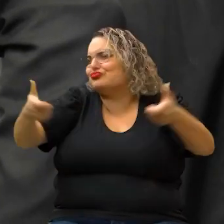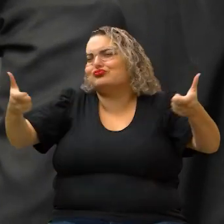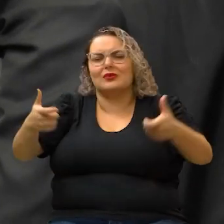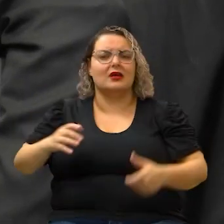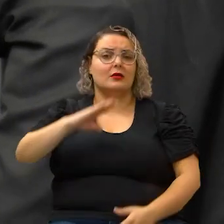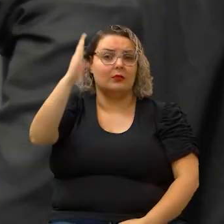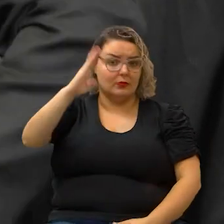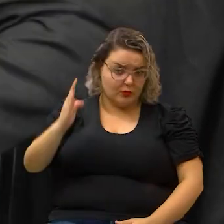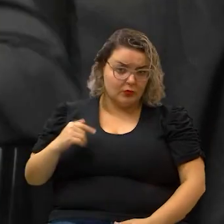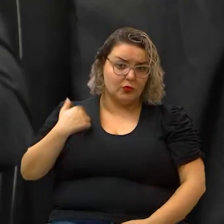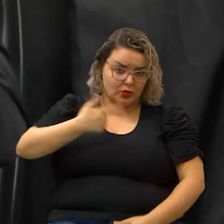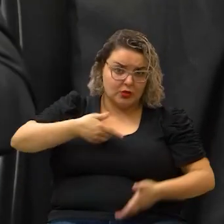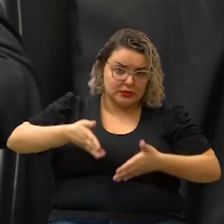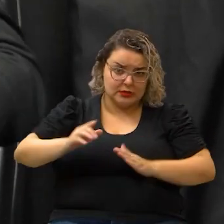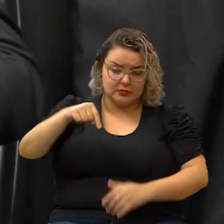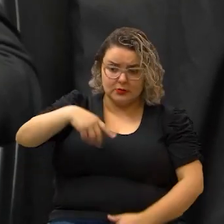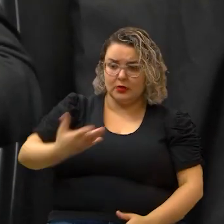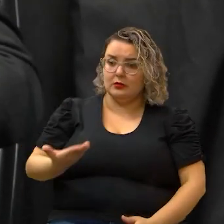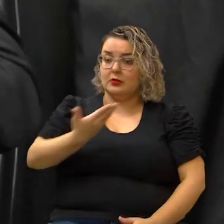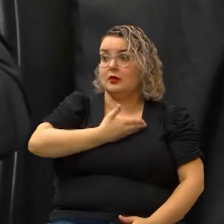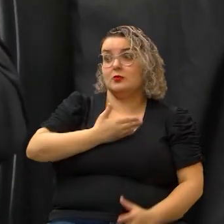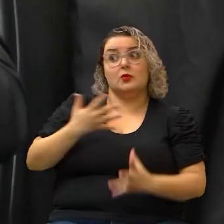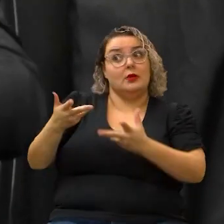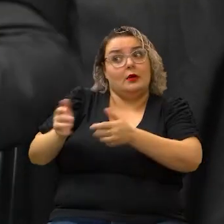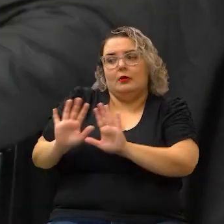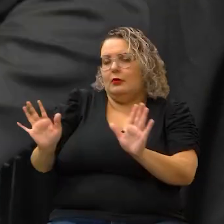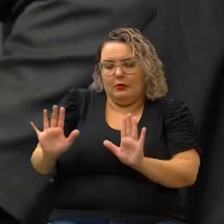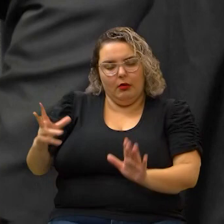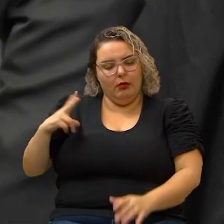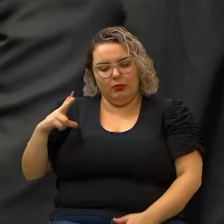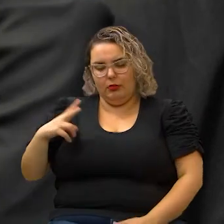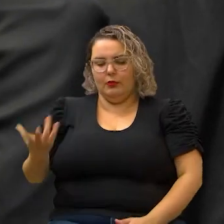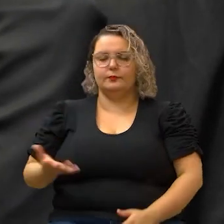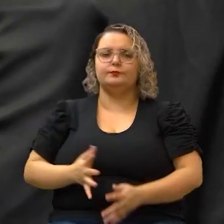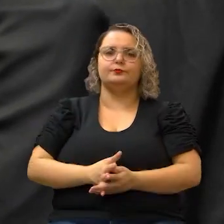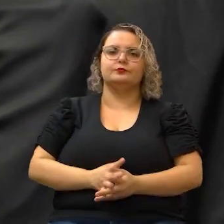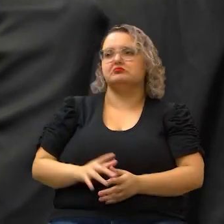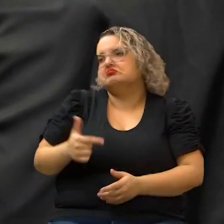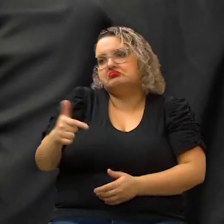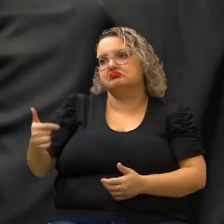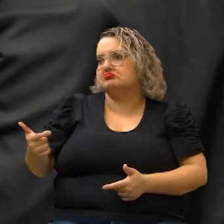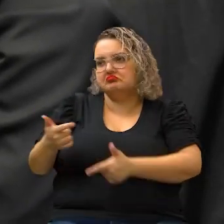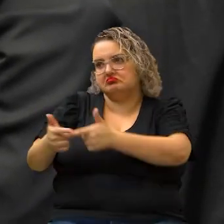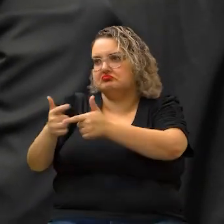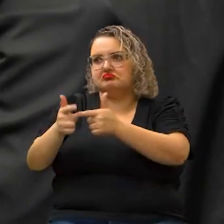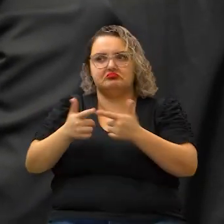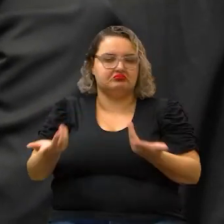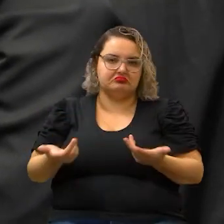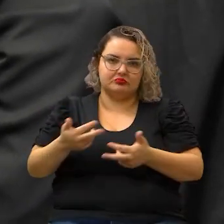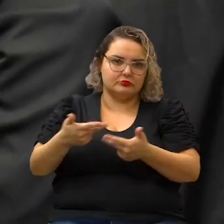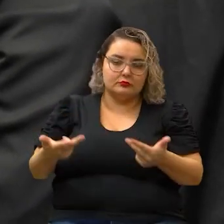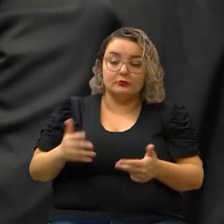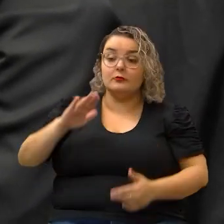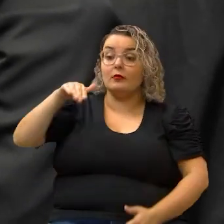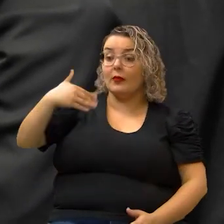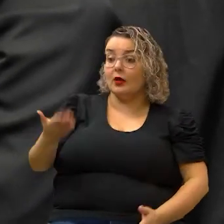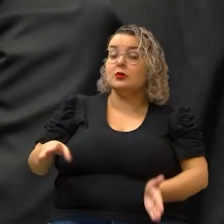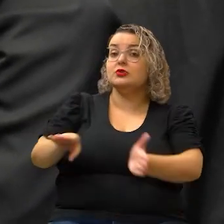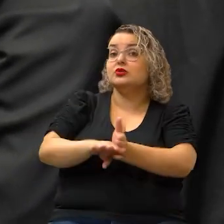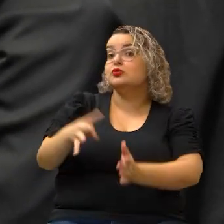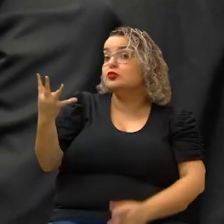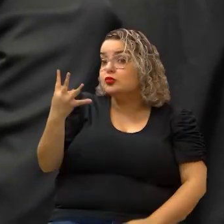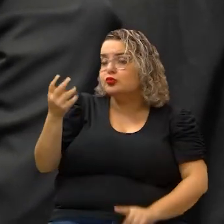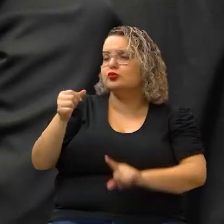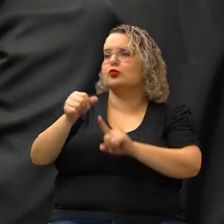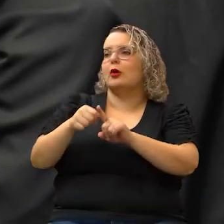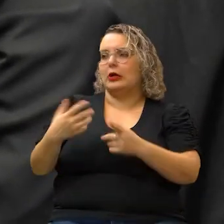Sim. Então, eu particularmente tenho amizade com todo mundo, não tenho nenhum conflito com essa questão. E quando chegou então no